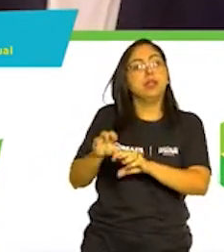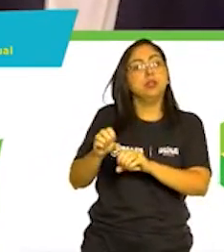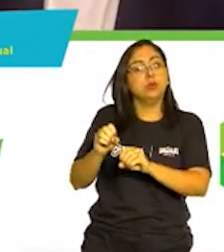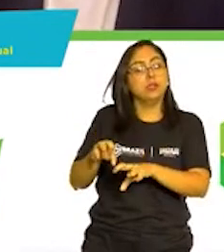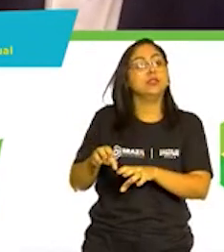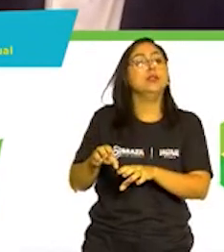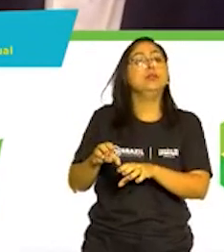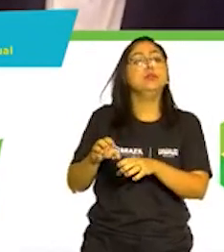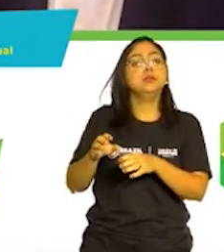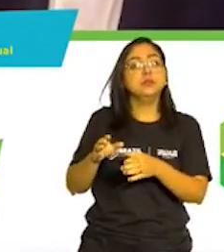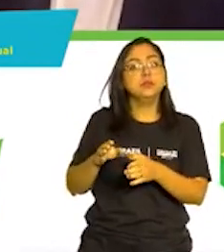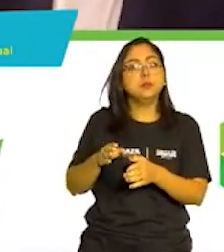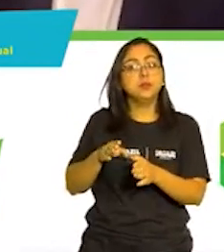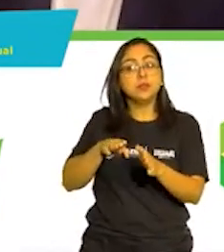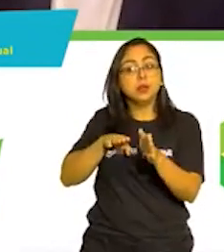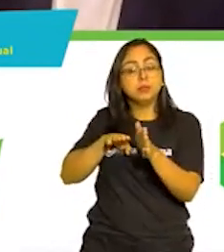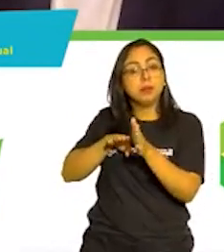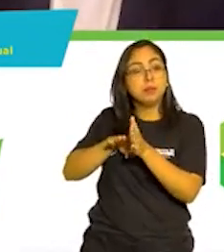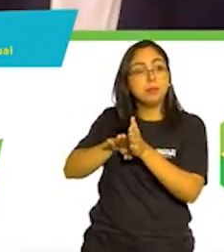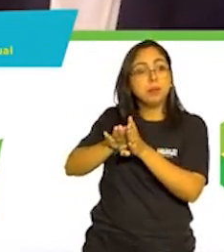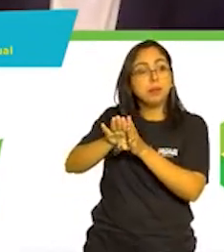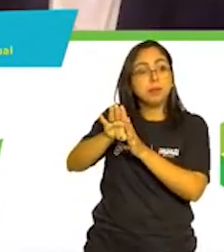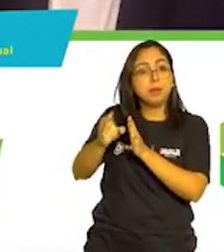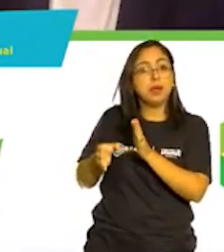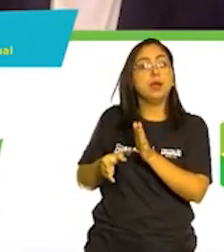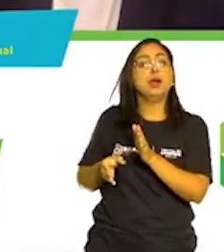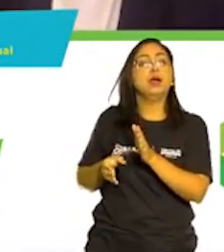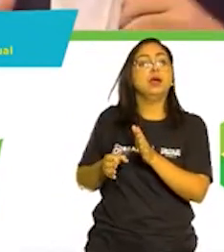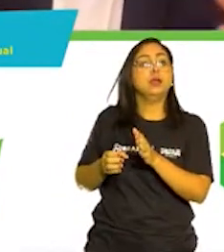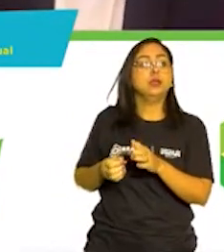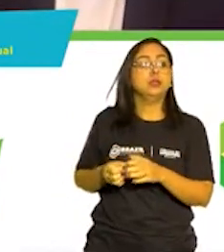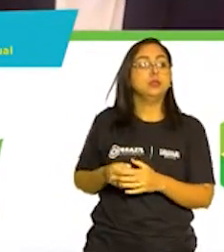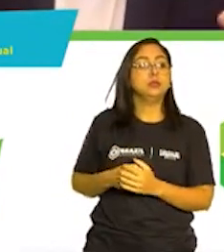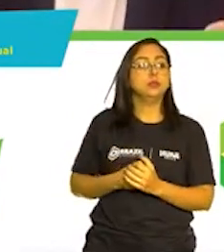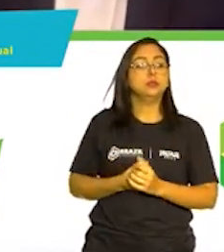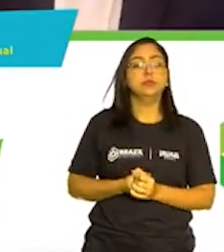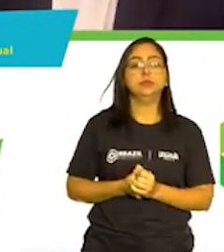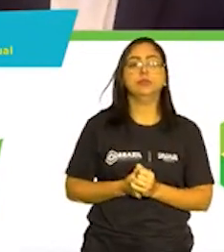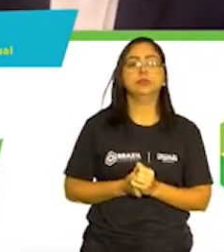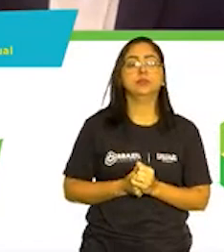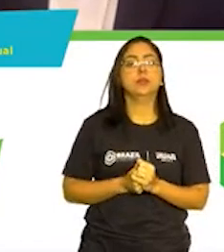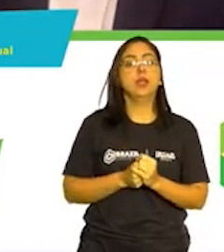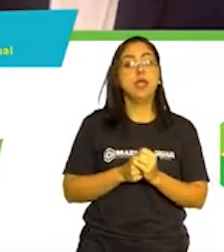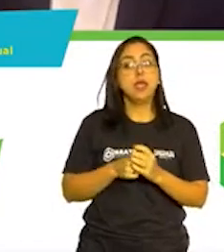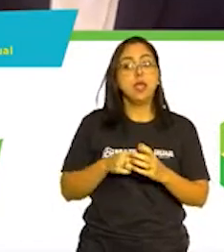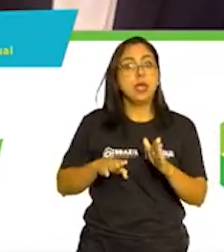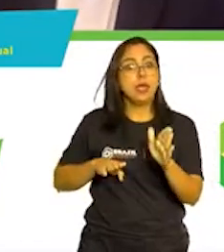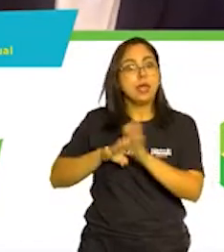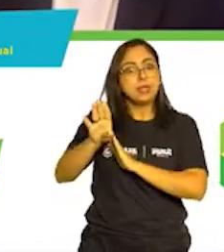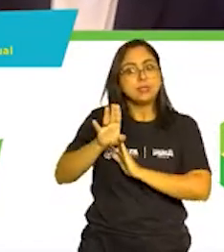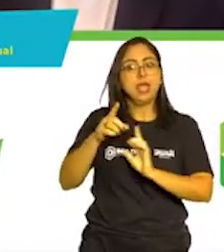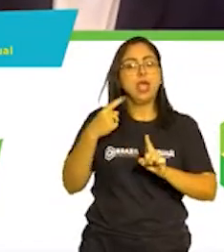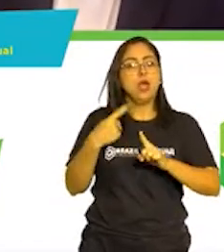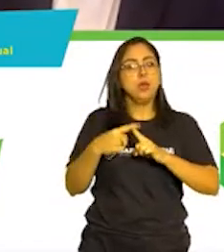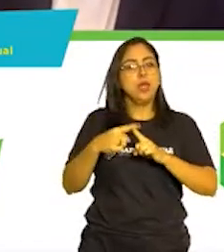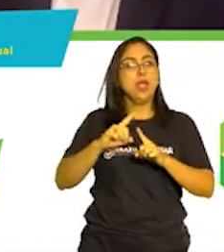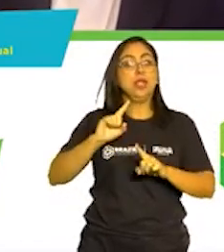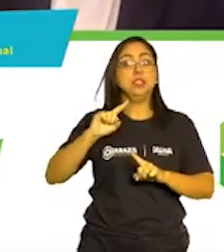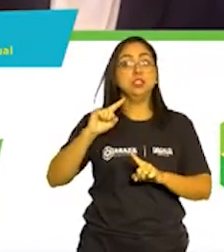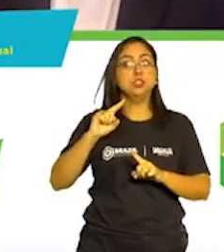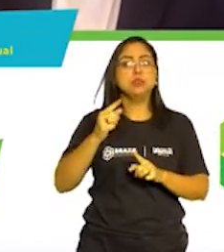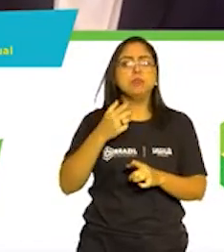94%. Isso é um crescimento grande para caramba. O que é que aconteceu? Por que é que a gente não viu isso a olho nu, uma melhora substancial da